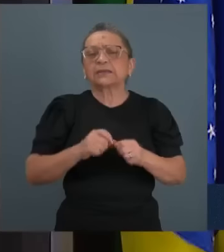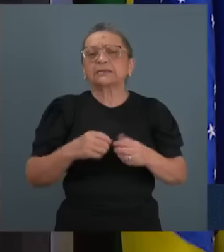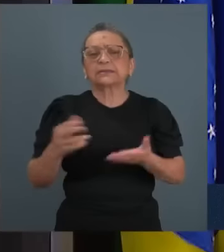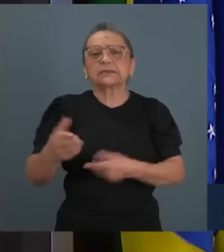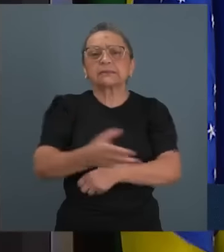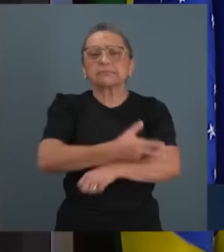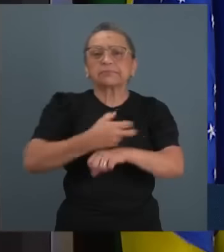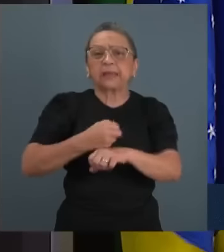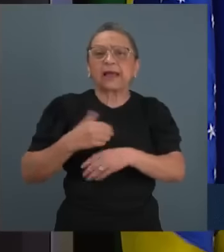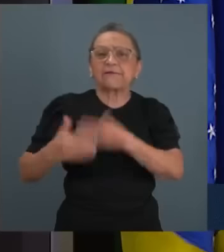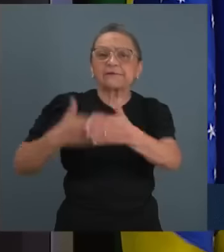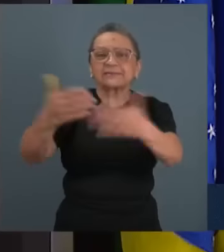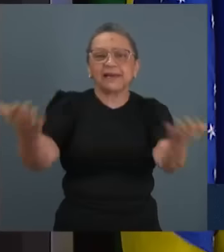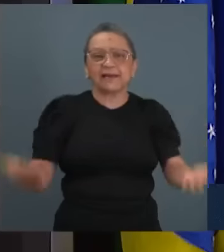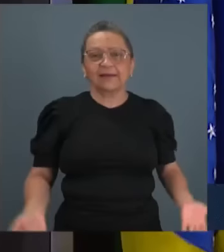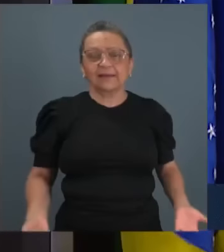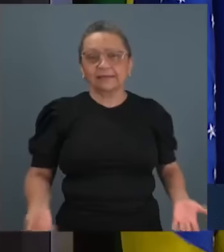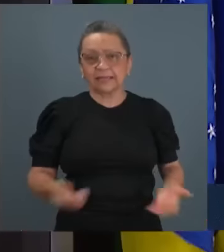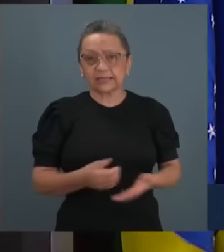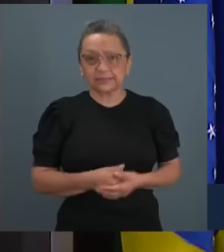impeachment avançarem.